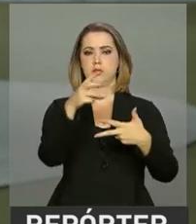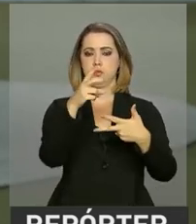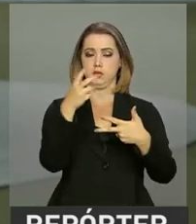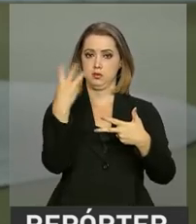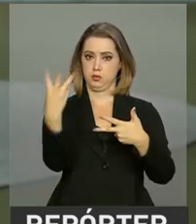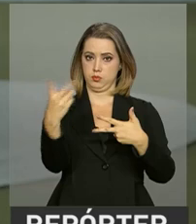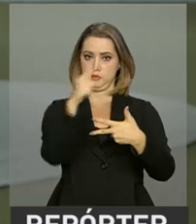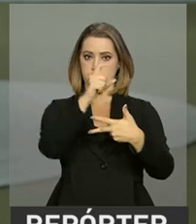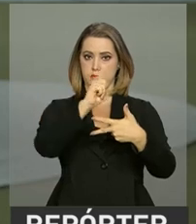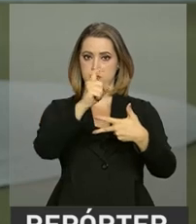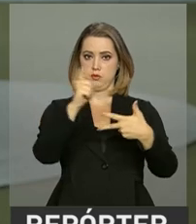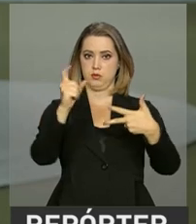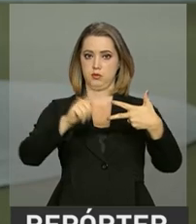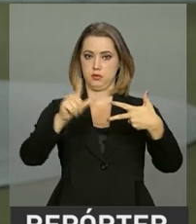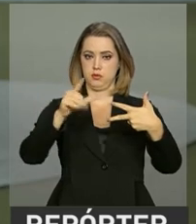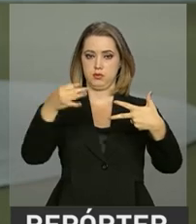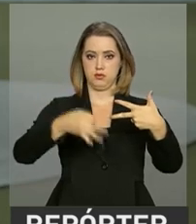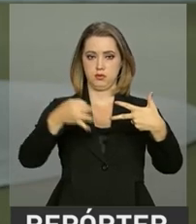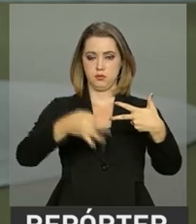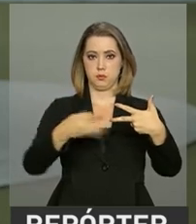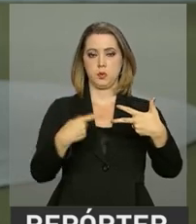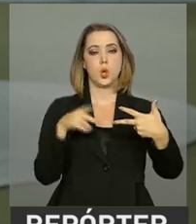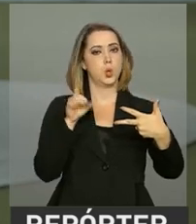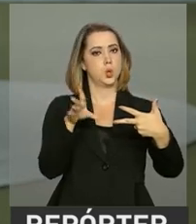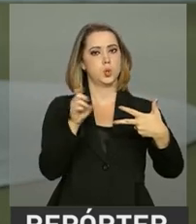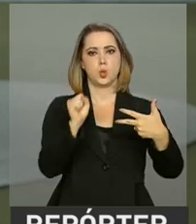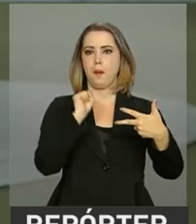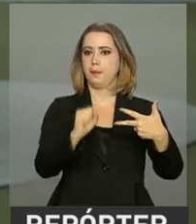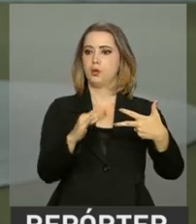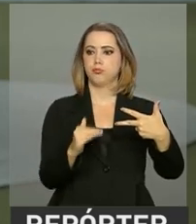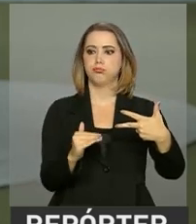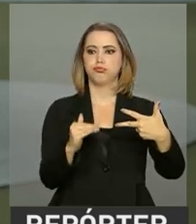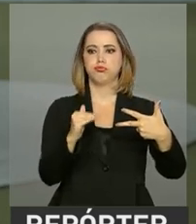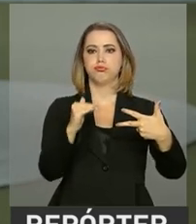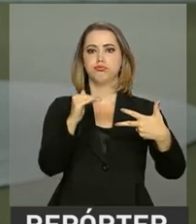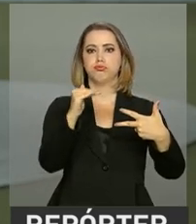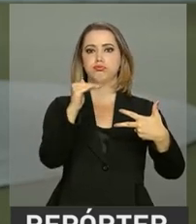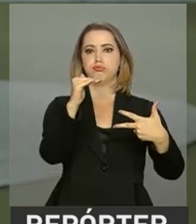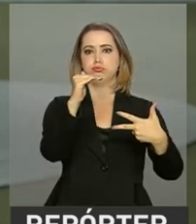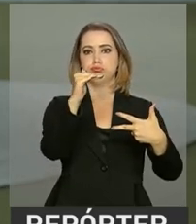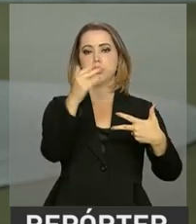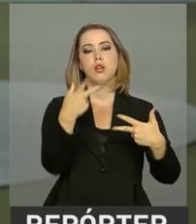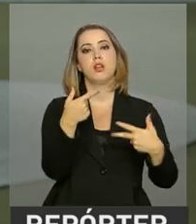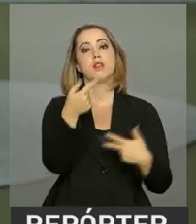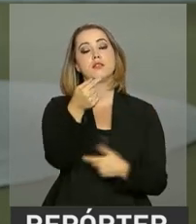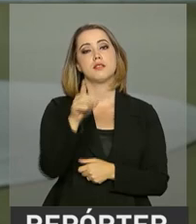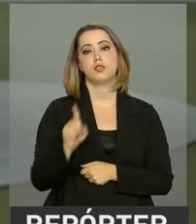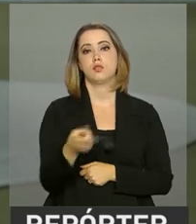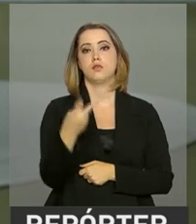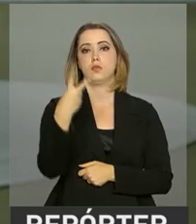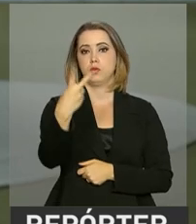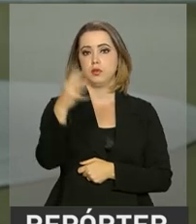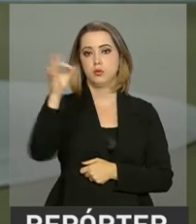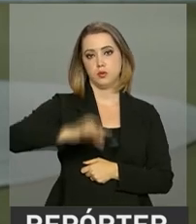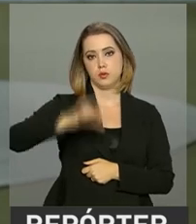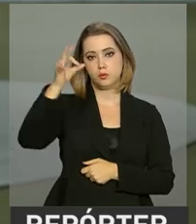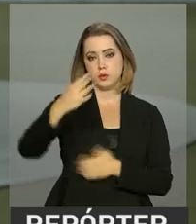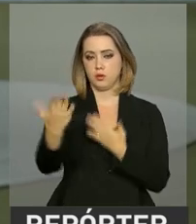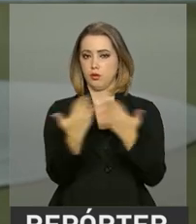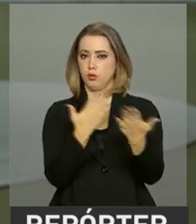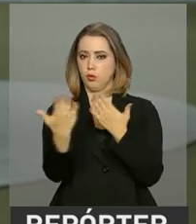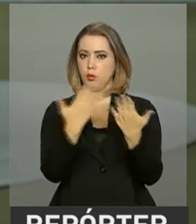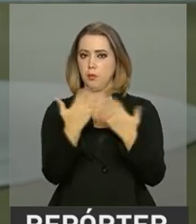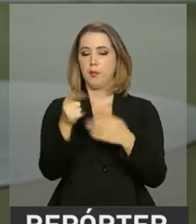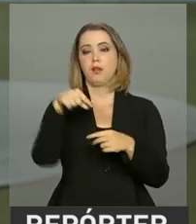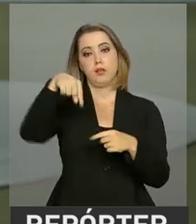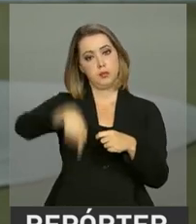executivo, legislativo e judiciário, só poderão aumentar 7,2% em relação aos gastos que